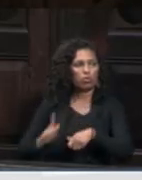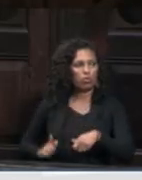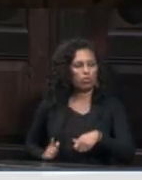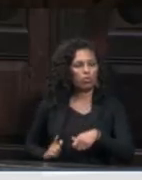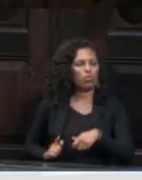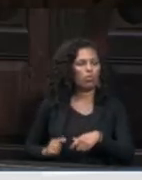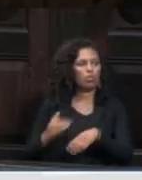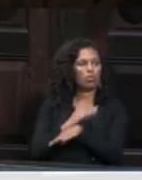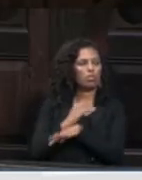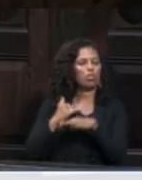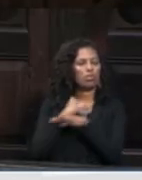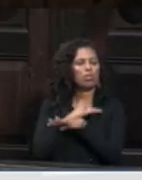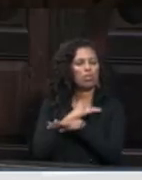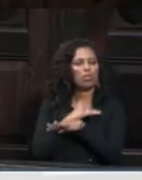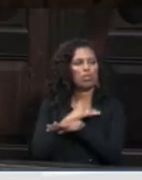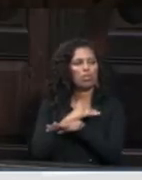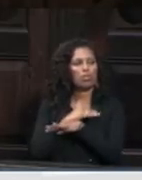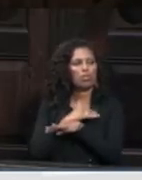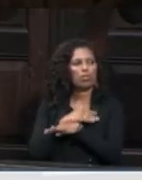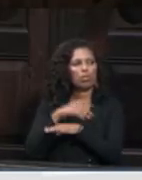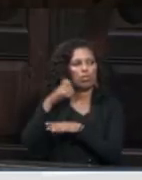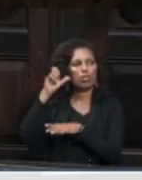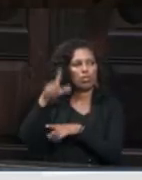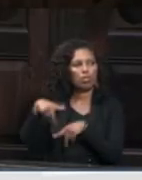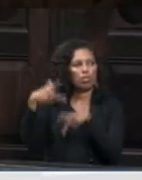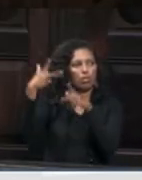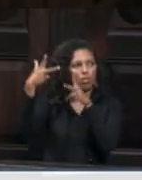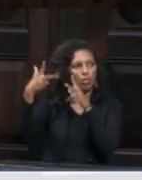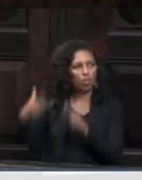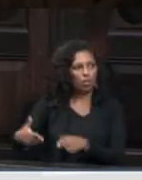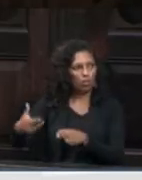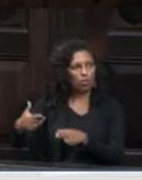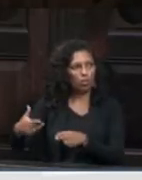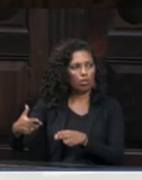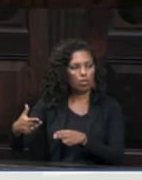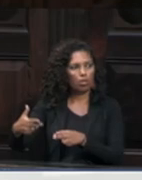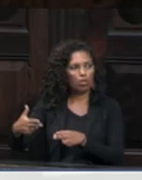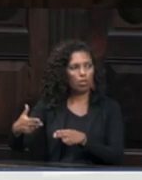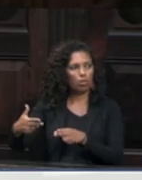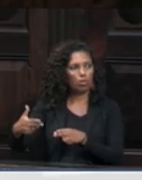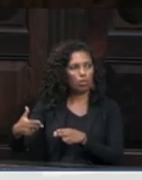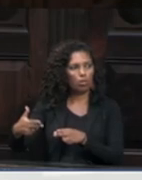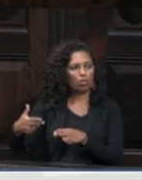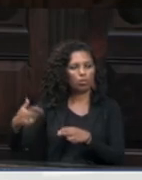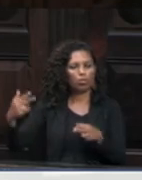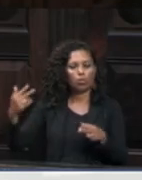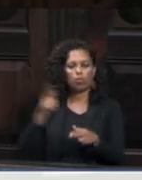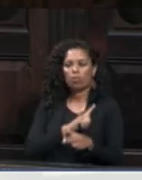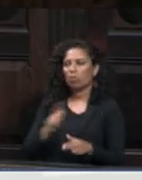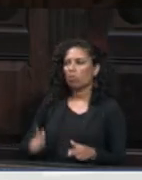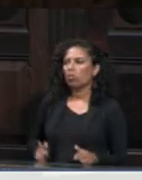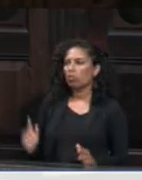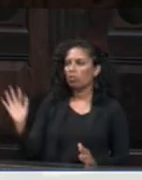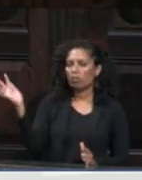Maricá é a mesma que aconteceu a nível de governo federal.